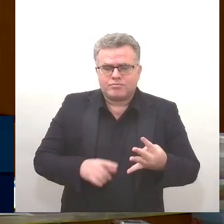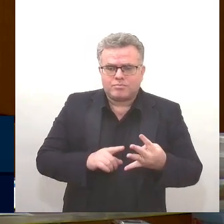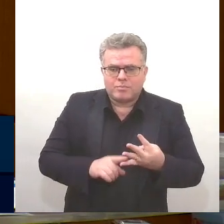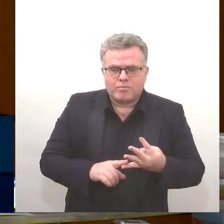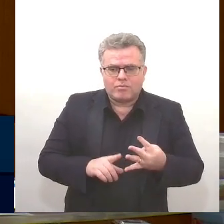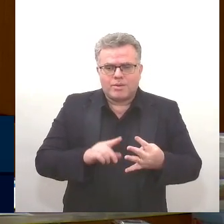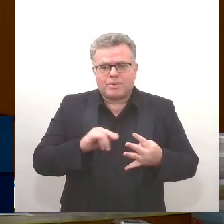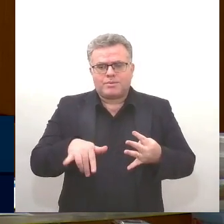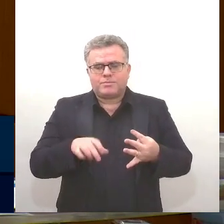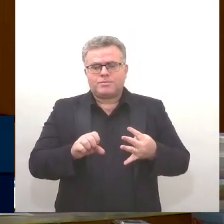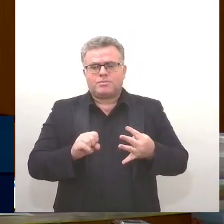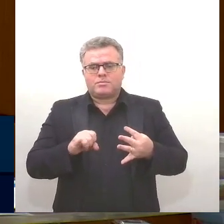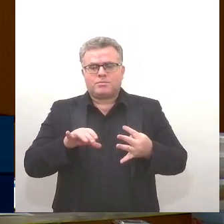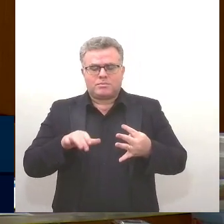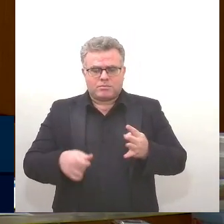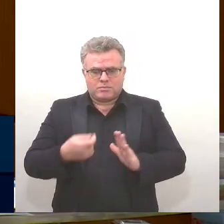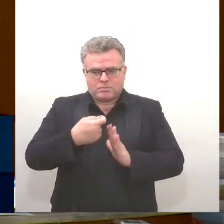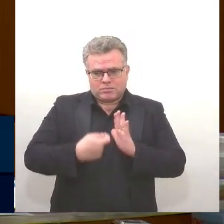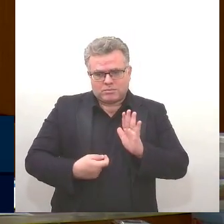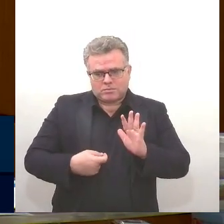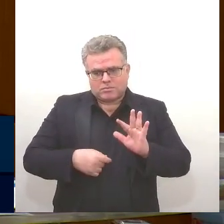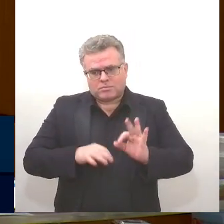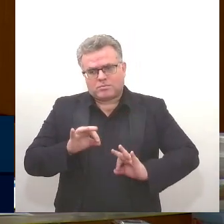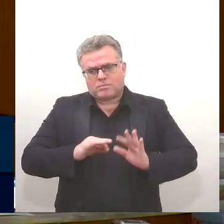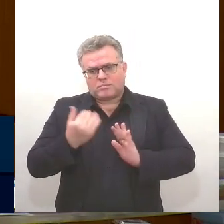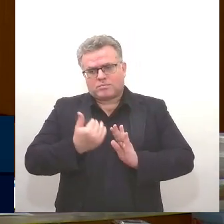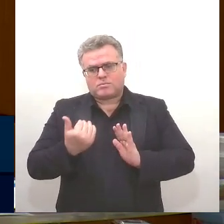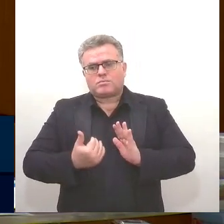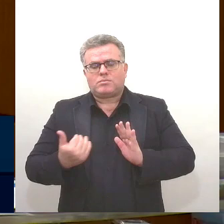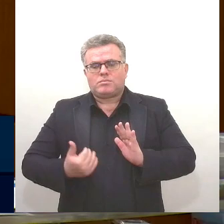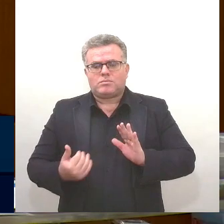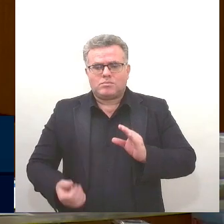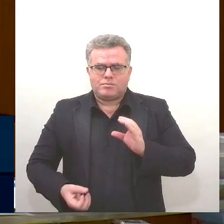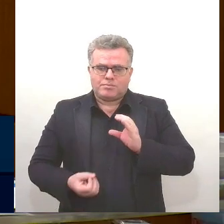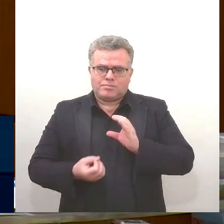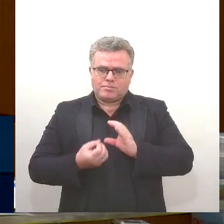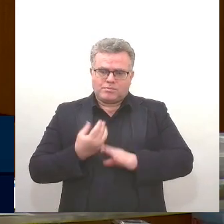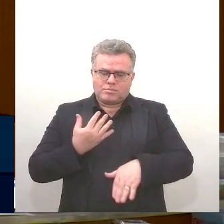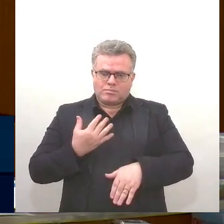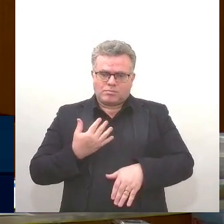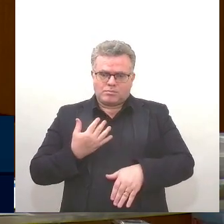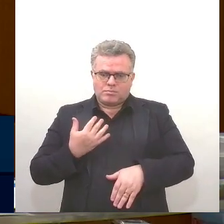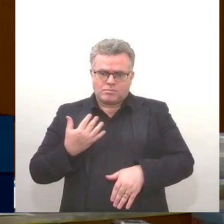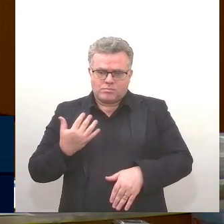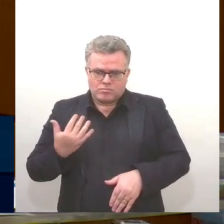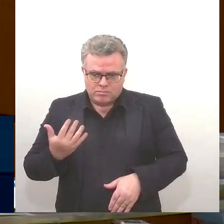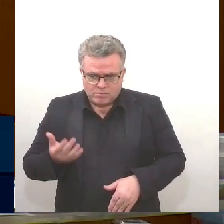roteirista e co-criadora do podcast web